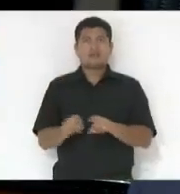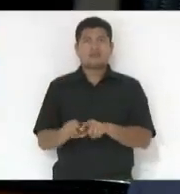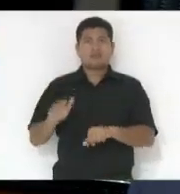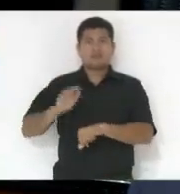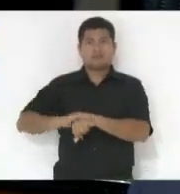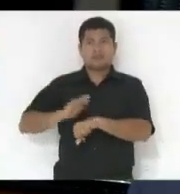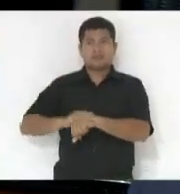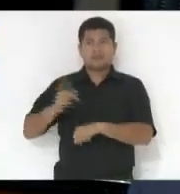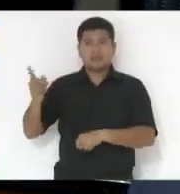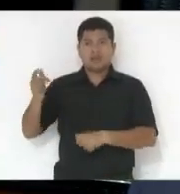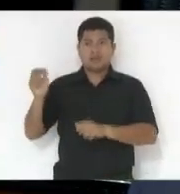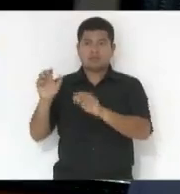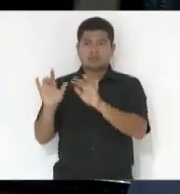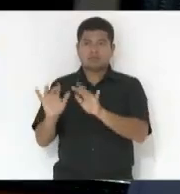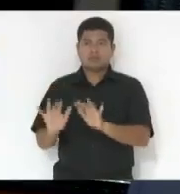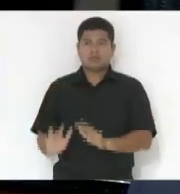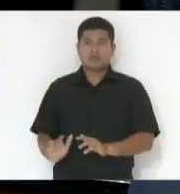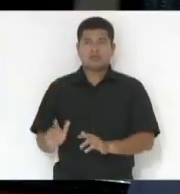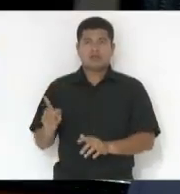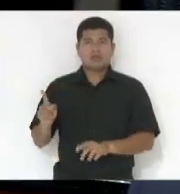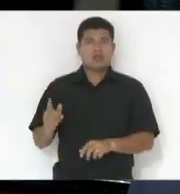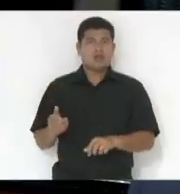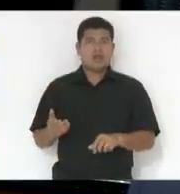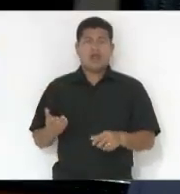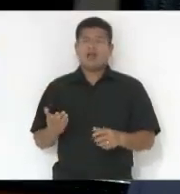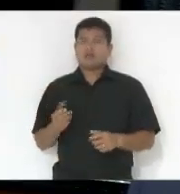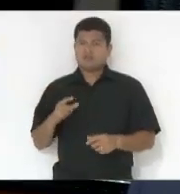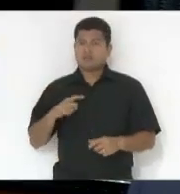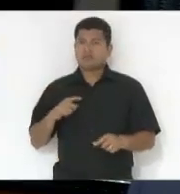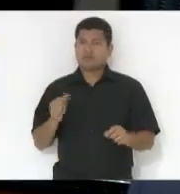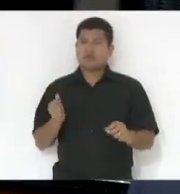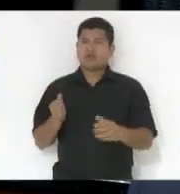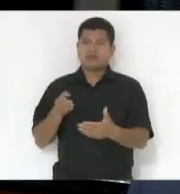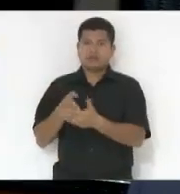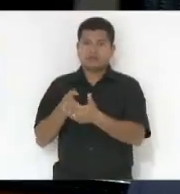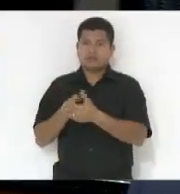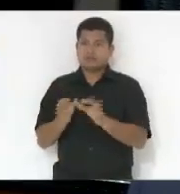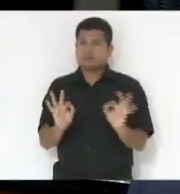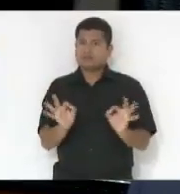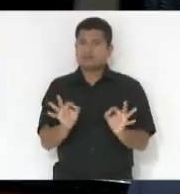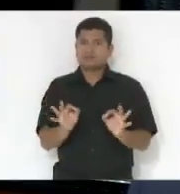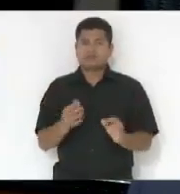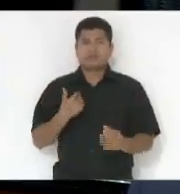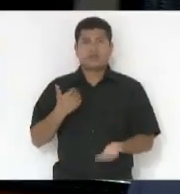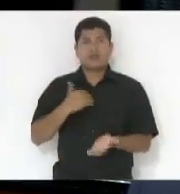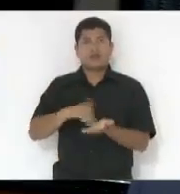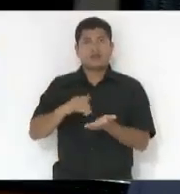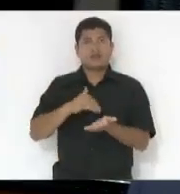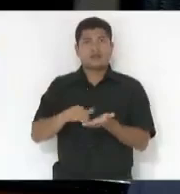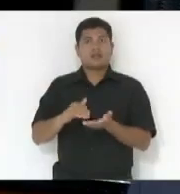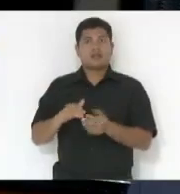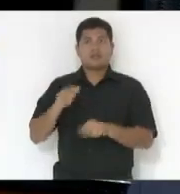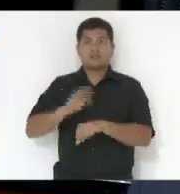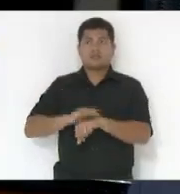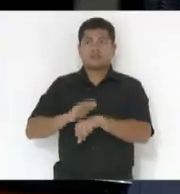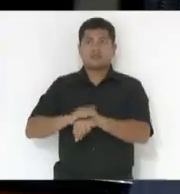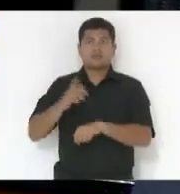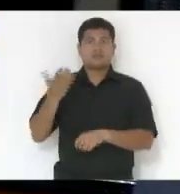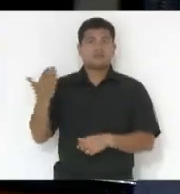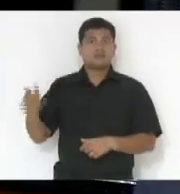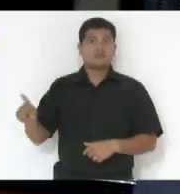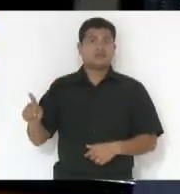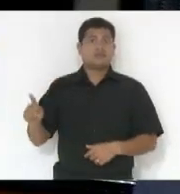têm acesso irrestrito. O secretário da Fazenda que veio aqui é auditor. Ele